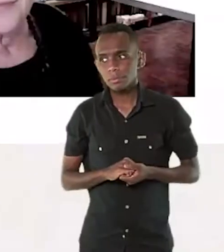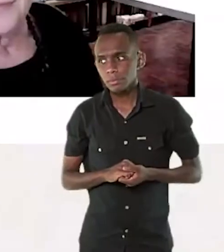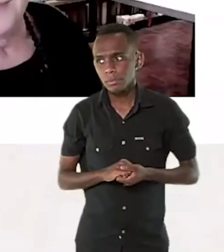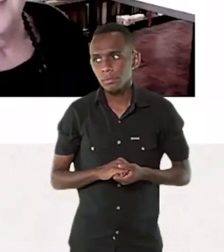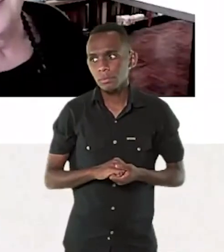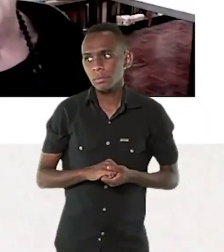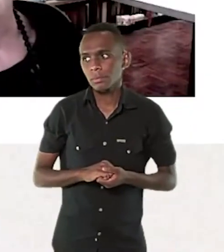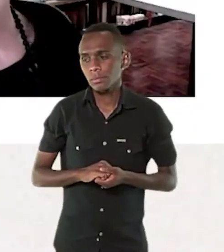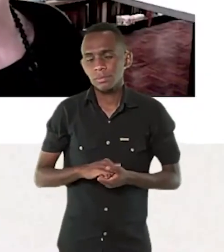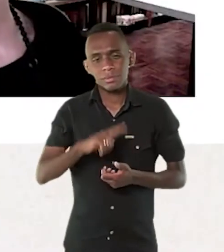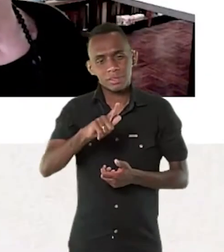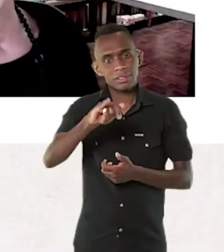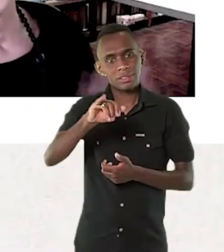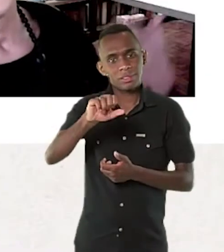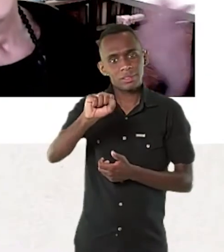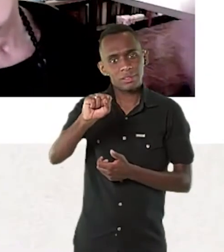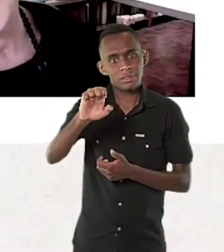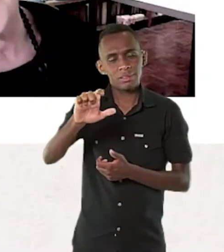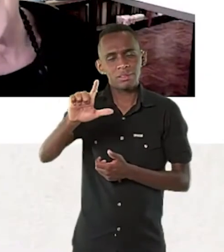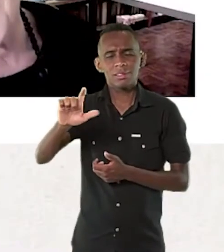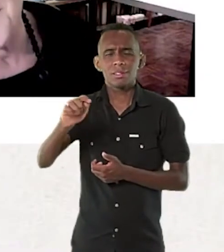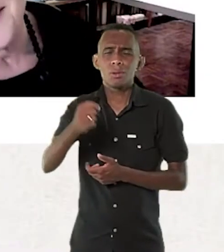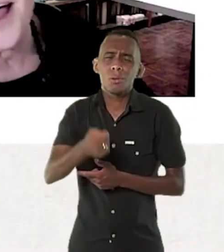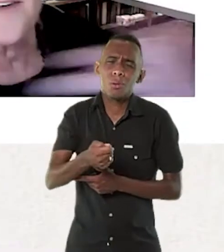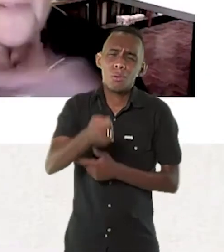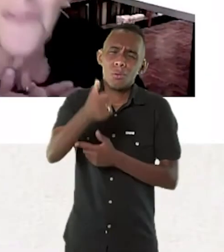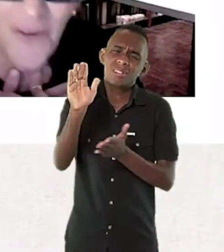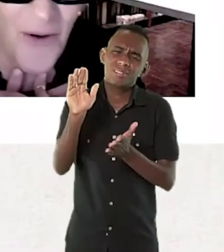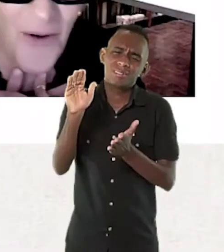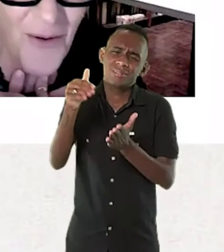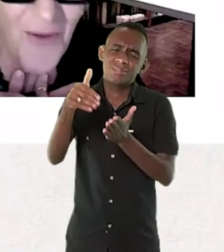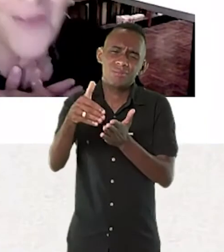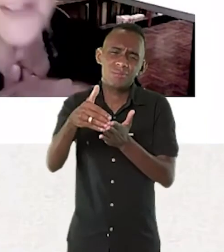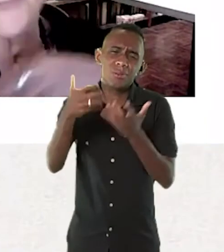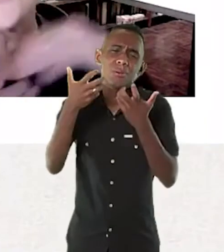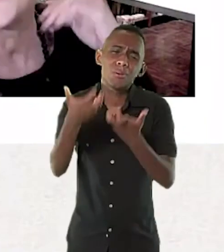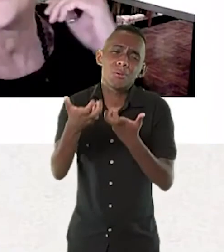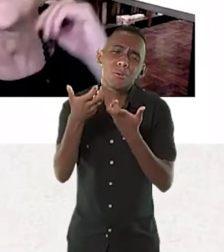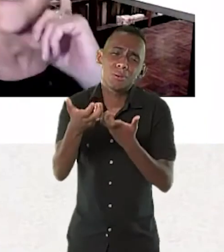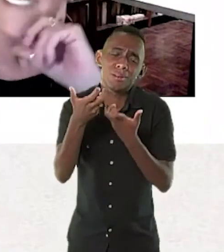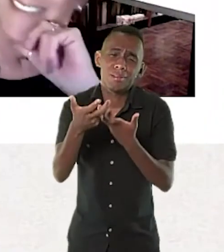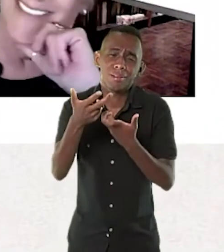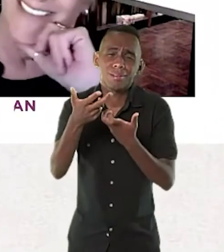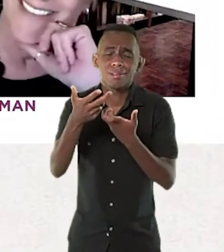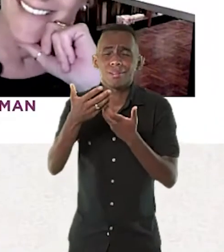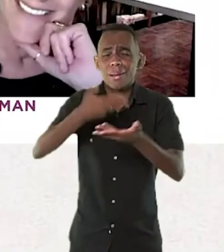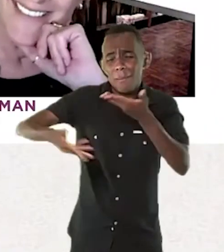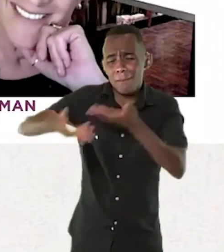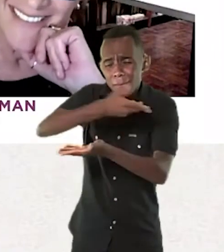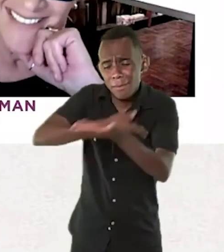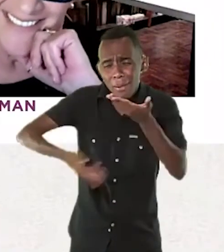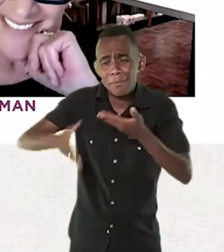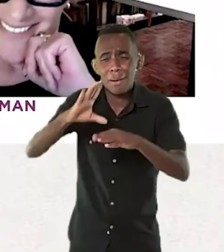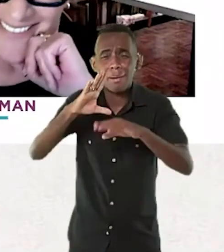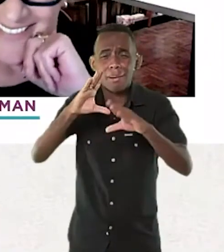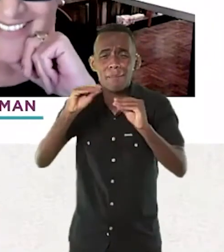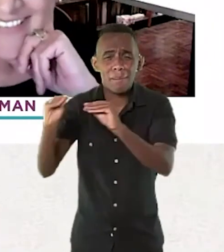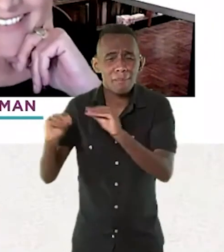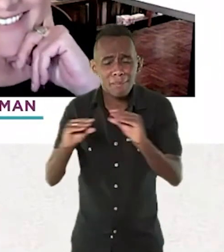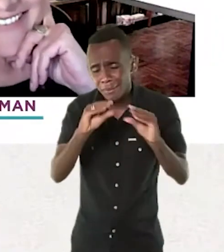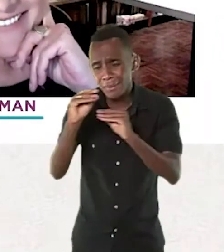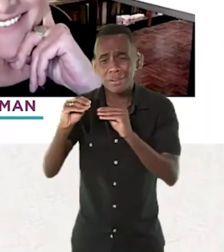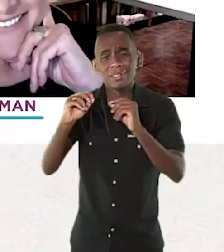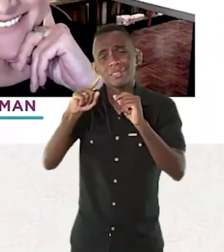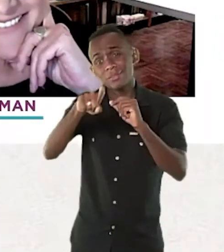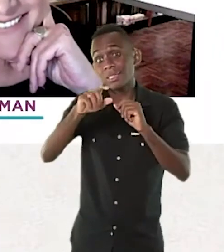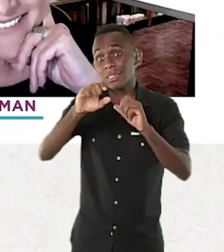Gisele, querida, tá chegando na hora, meu Deus. Eu quero ficar mais 6 horas conversando aqui, eu não quero nem saber. Você pode